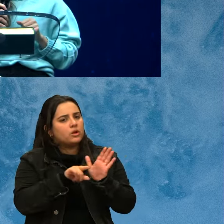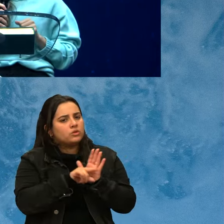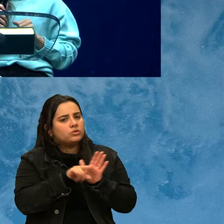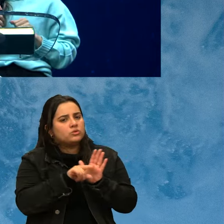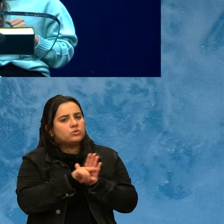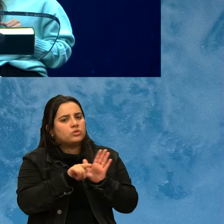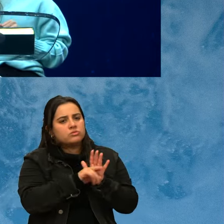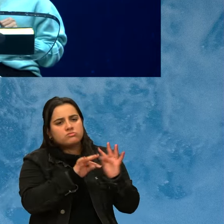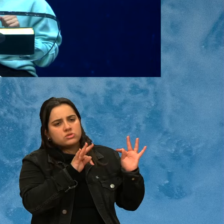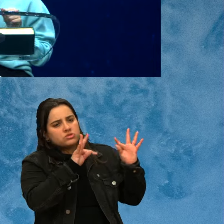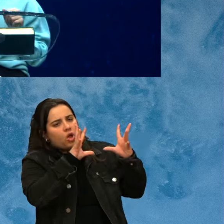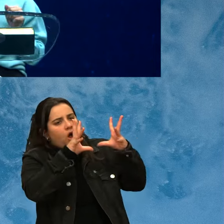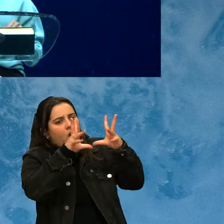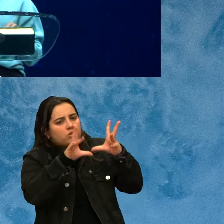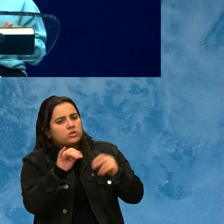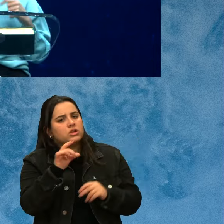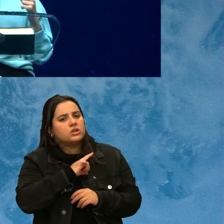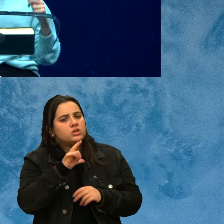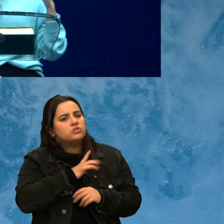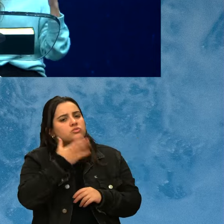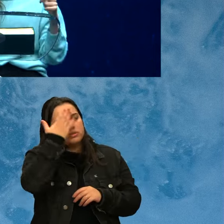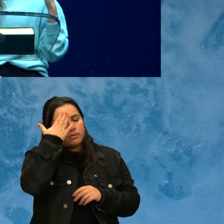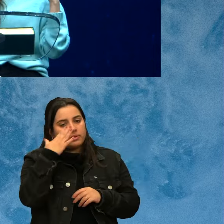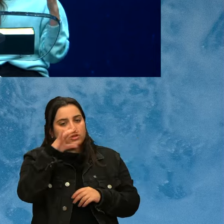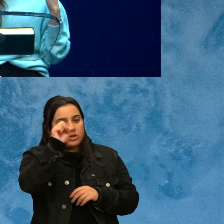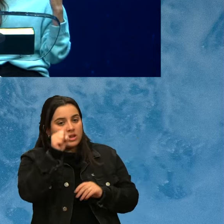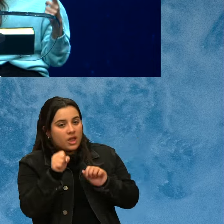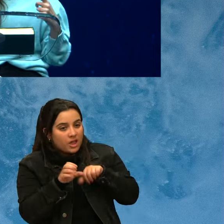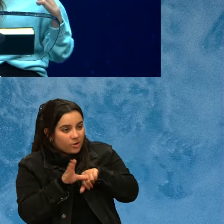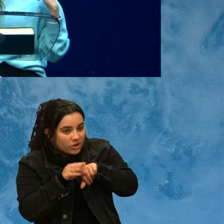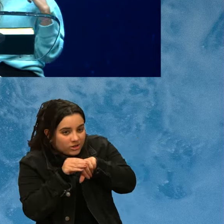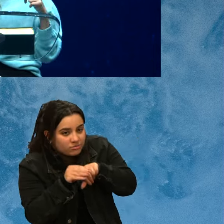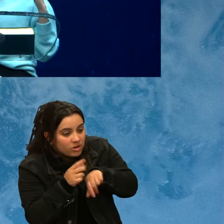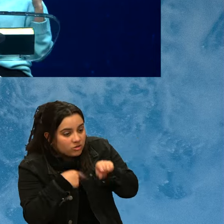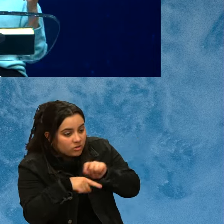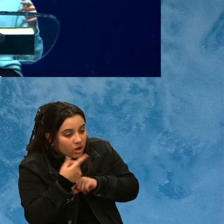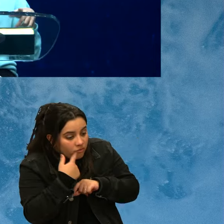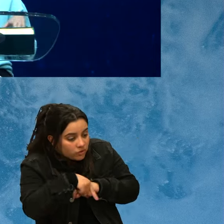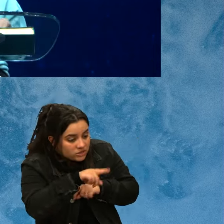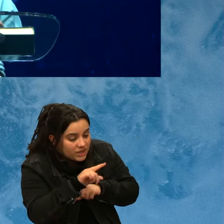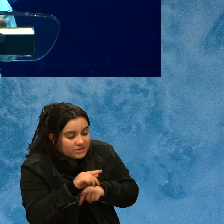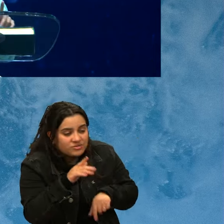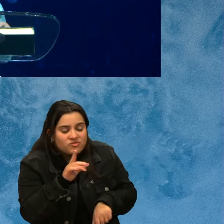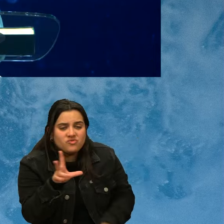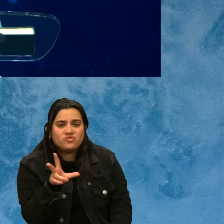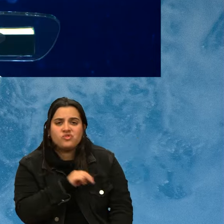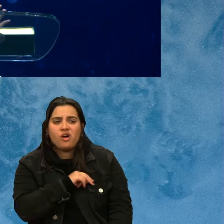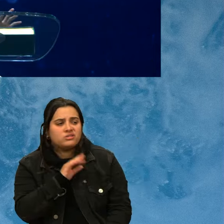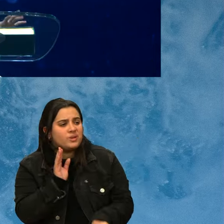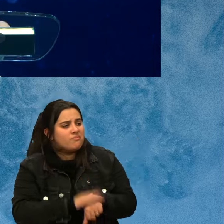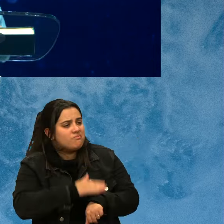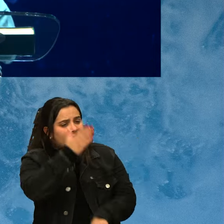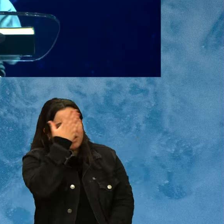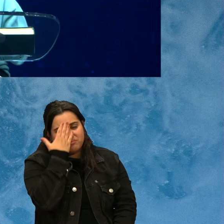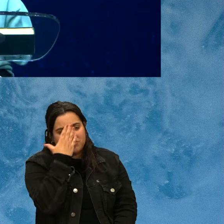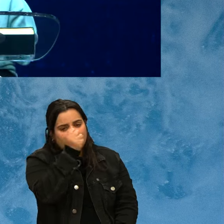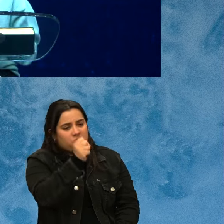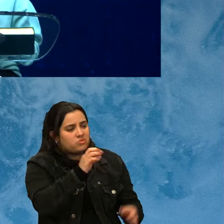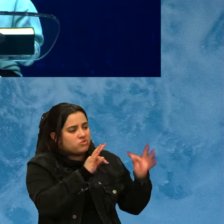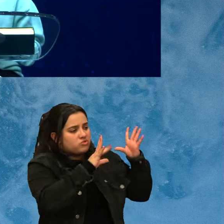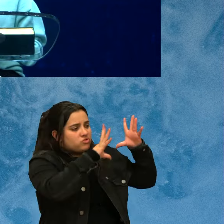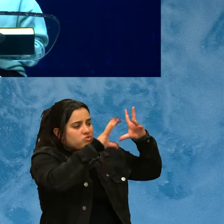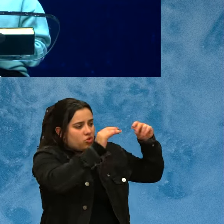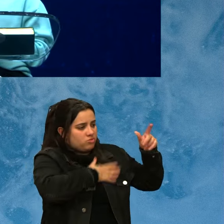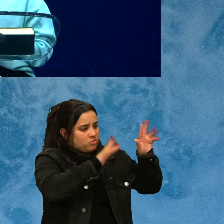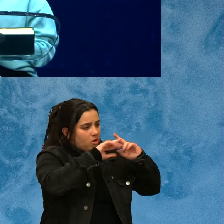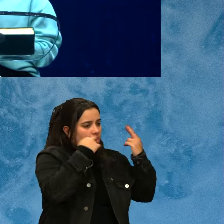sabedoria e conhecimento e descobriu que eram 10 vezes mais sábios do que todos os magos e encantadores de todo o seu reino. E